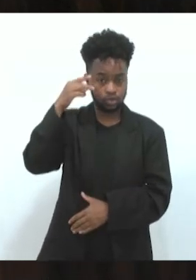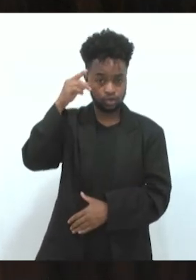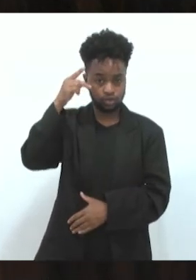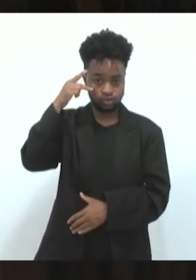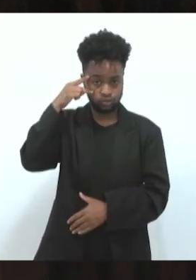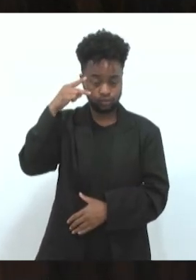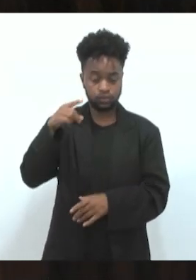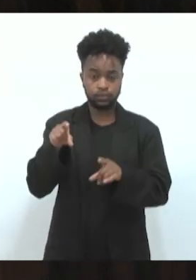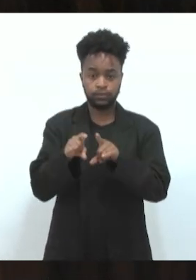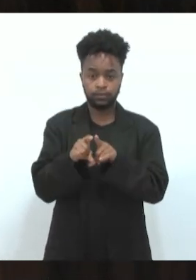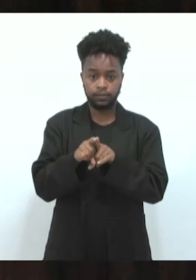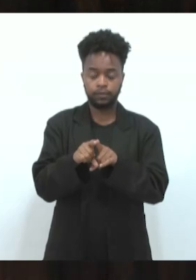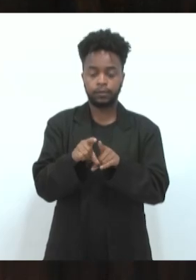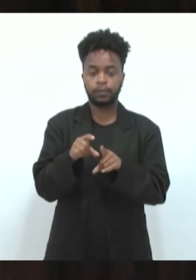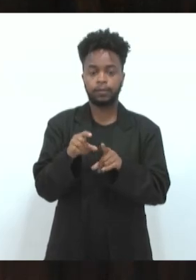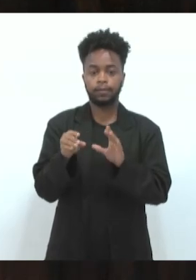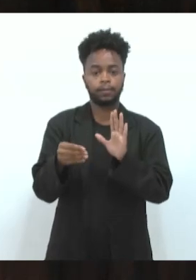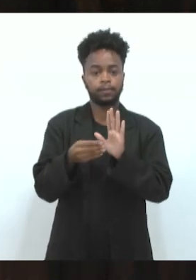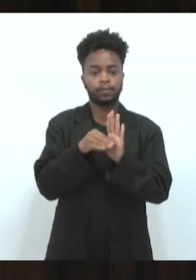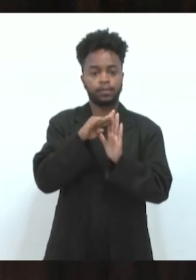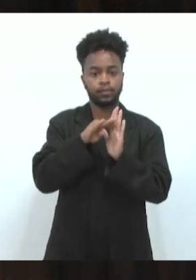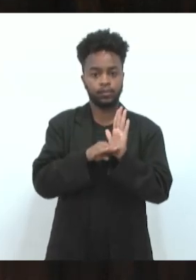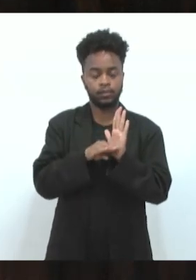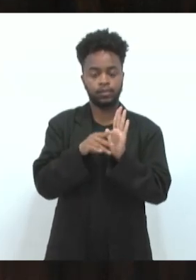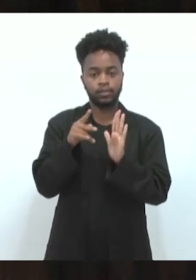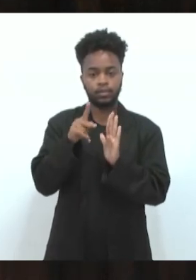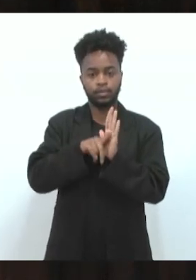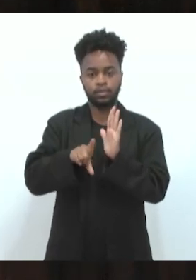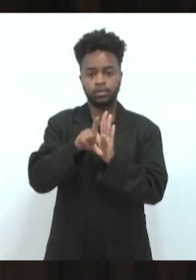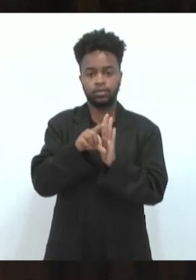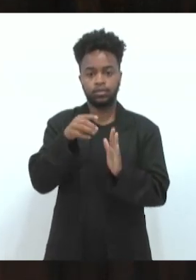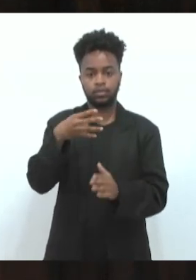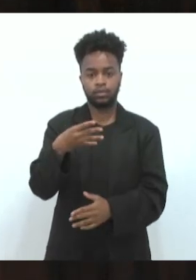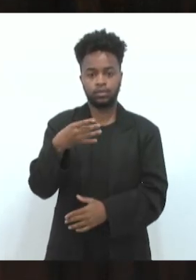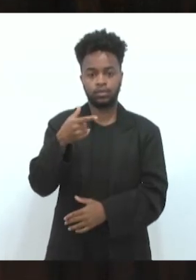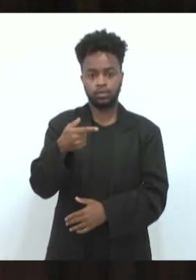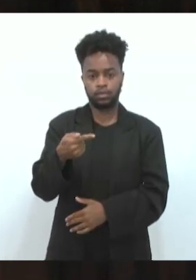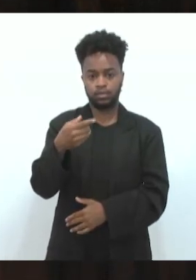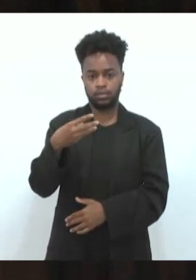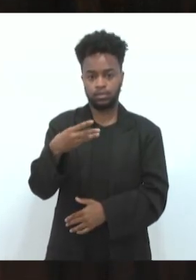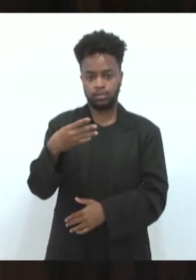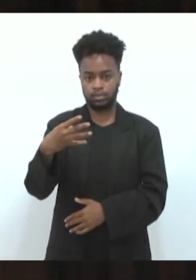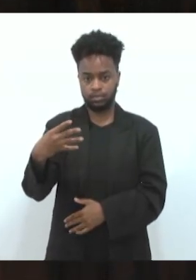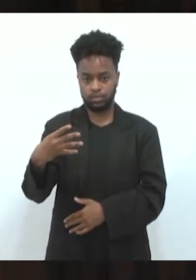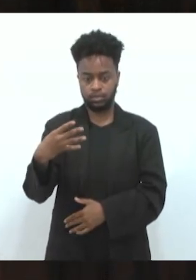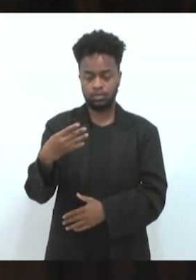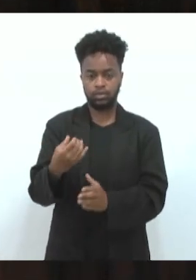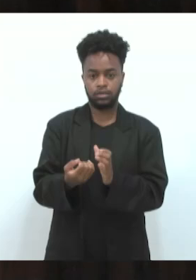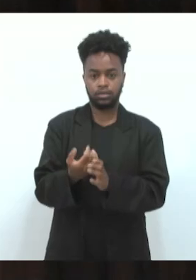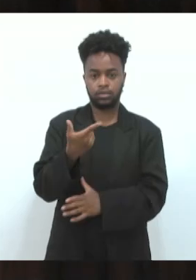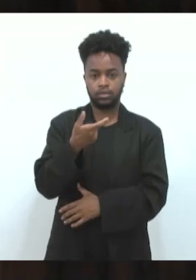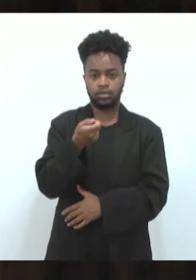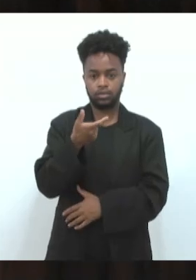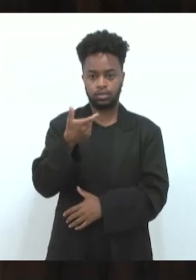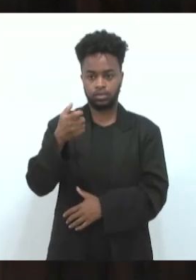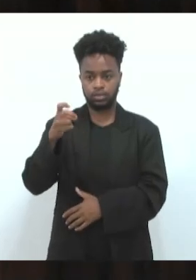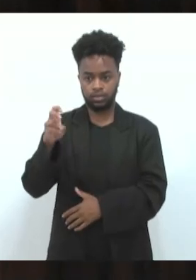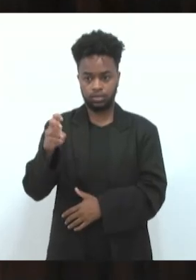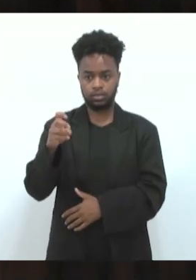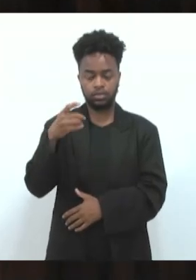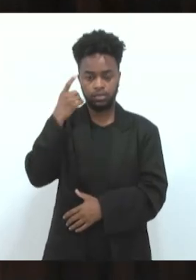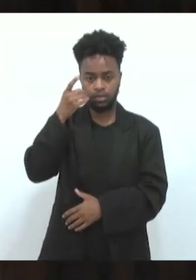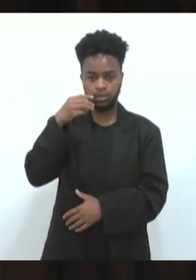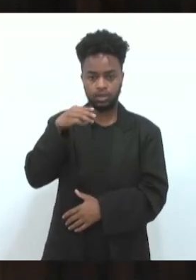a inclusão na ordem do dia do projeto de lei número 4.734 de 2025, deputado Marcelo